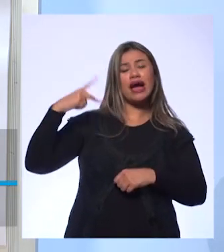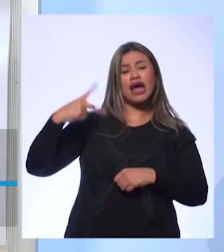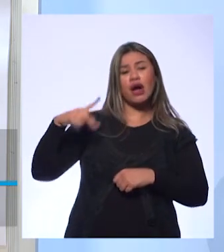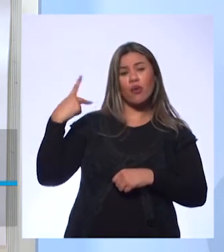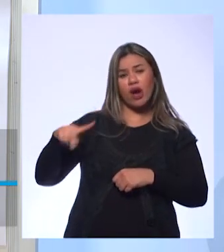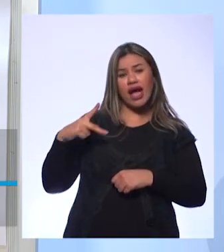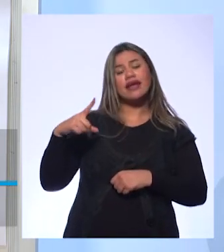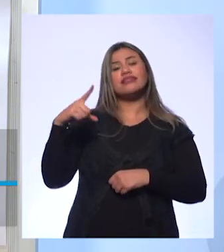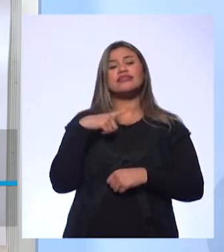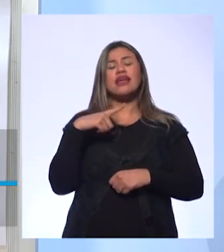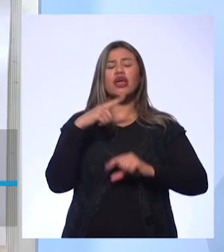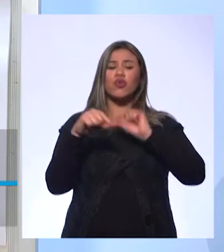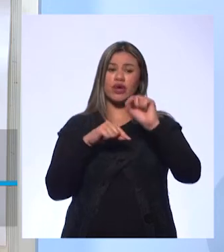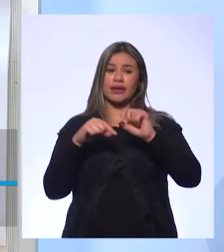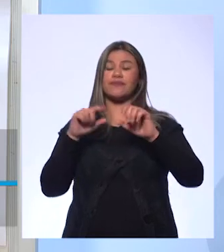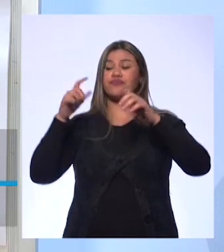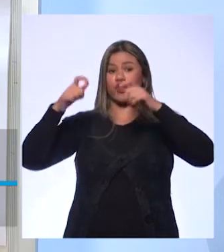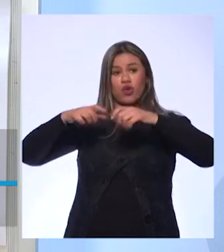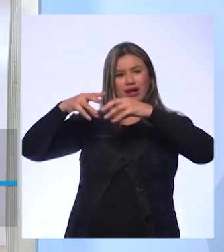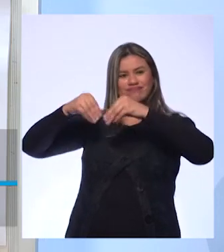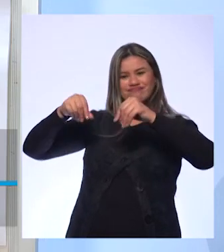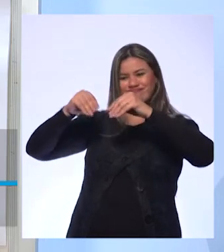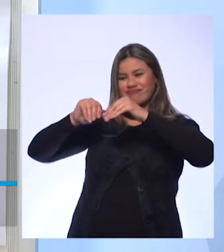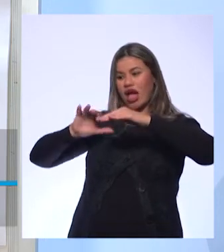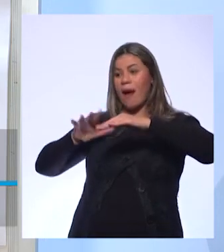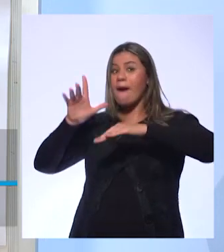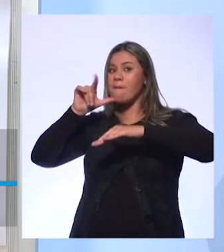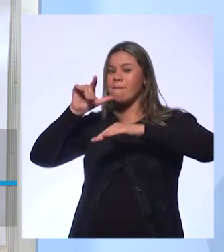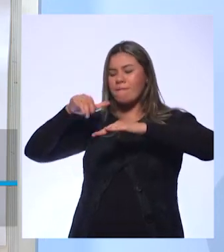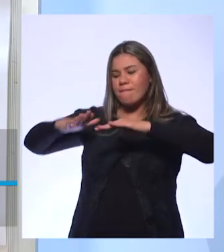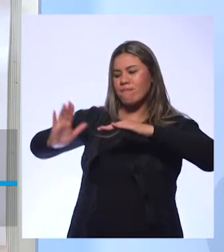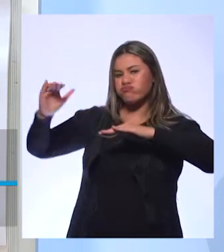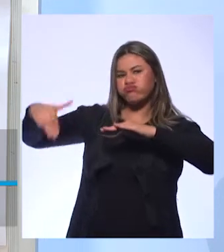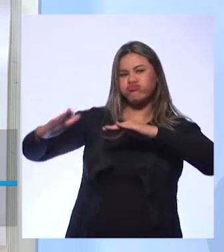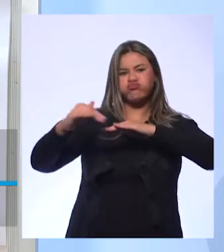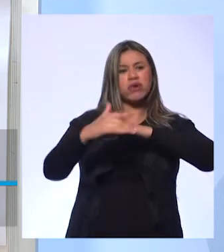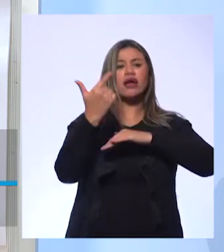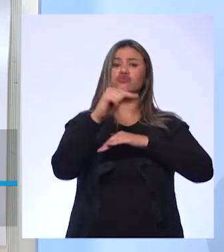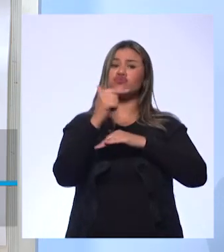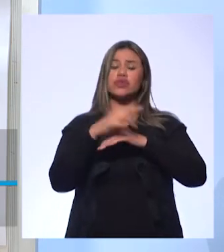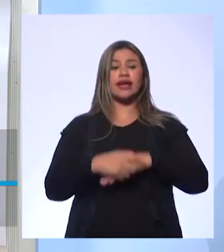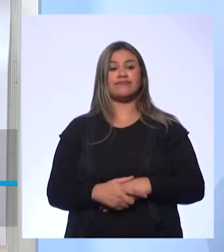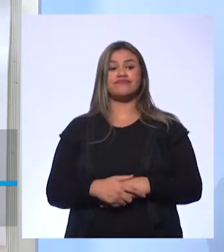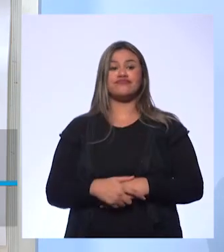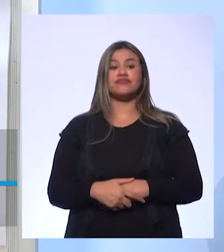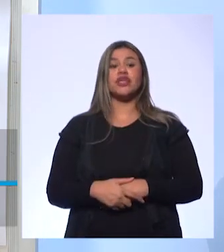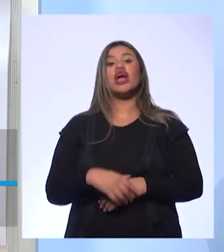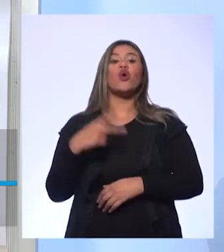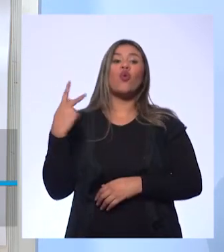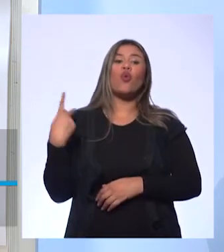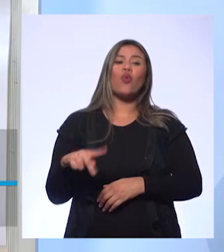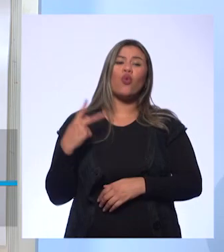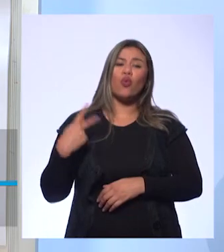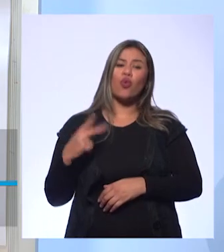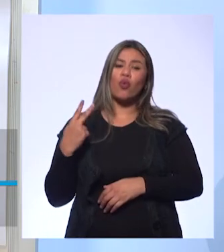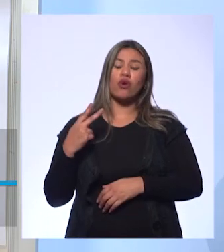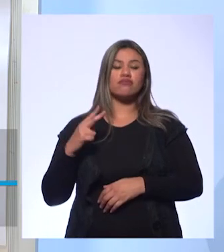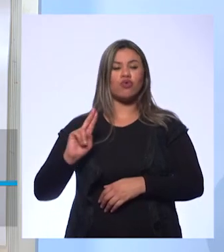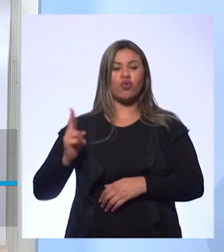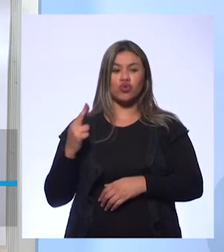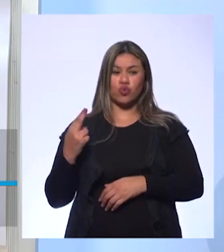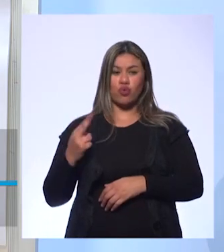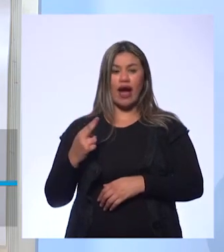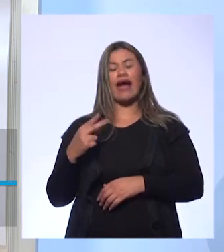o Paraguai Paraguai não tem saída para o mar u e no Uruguai ele tem que passar pelo Uruguai pela